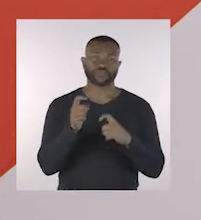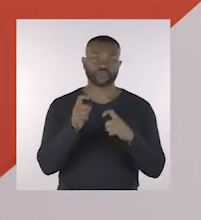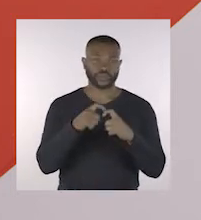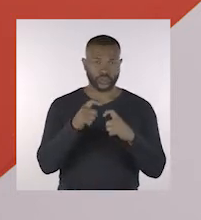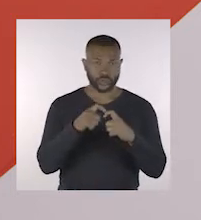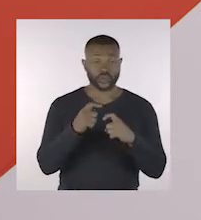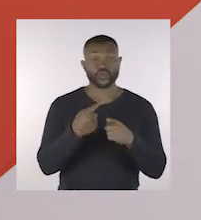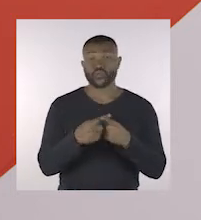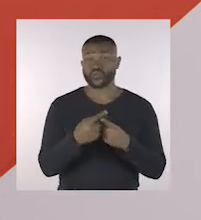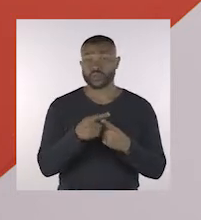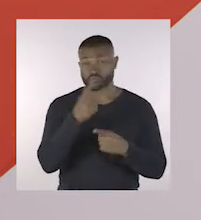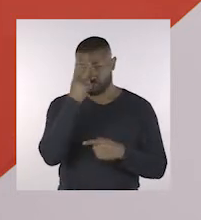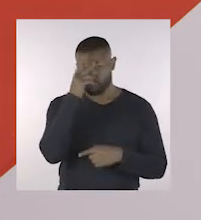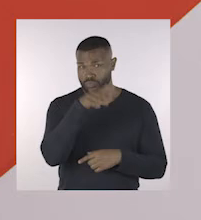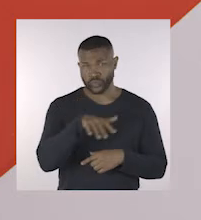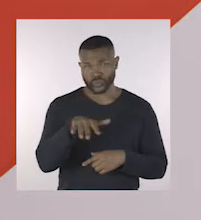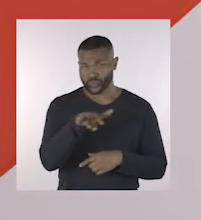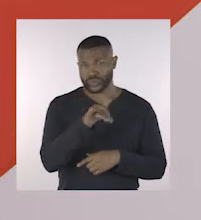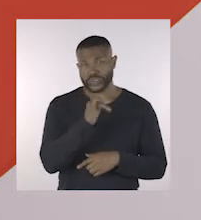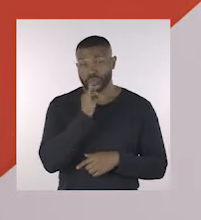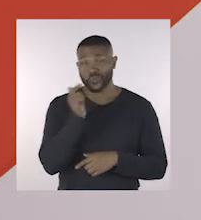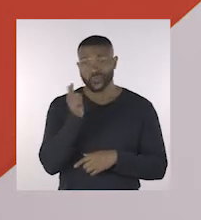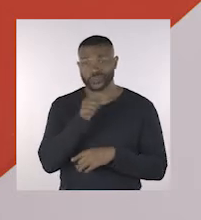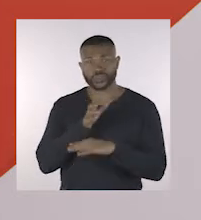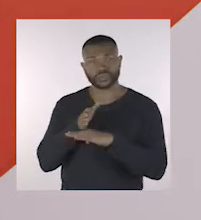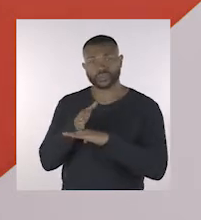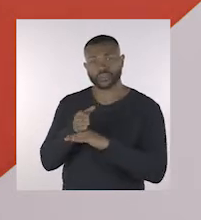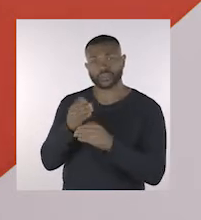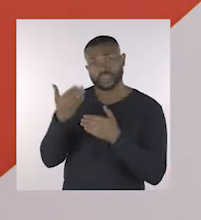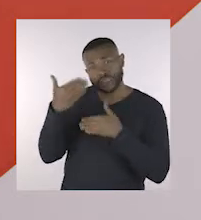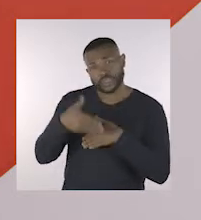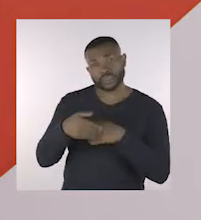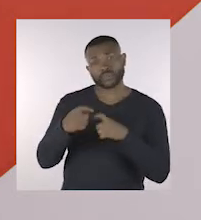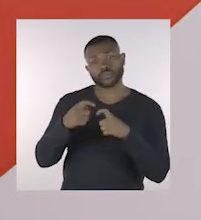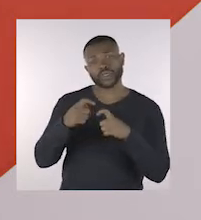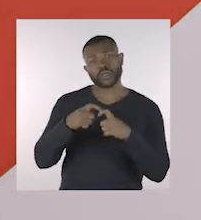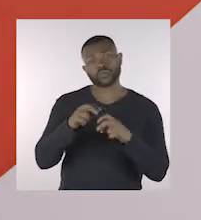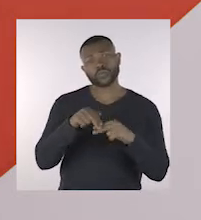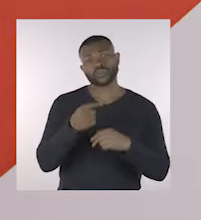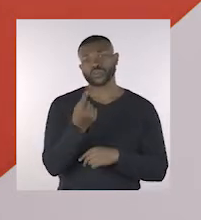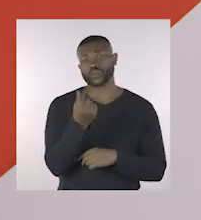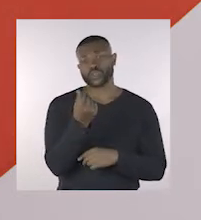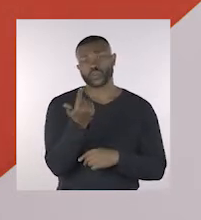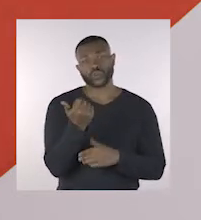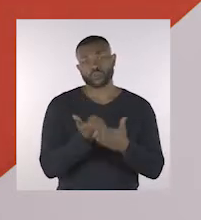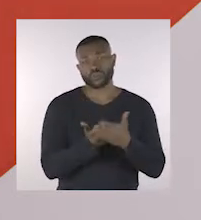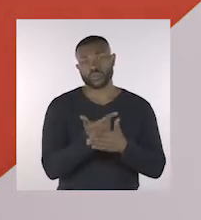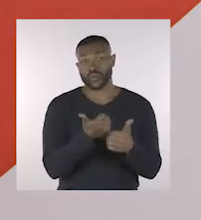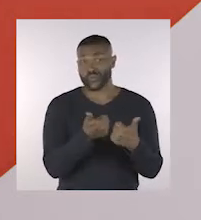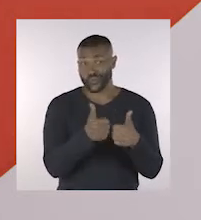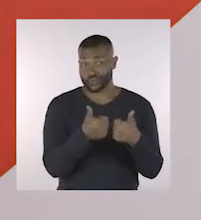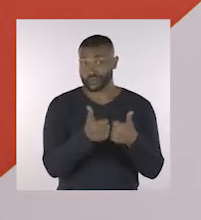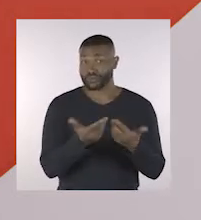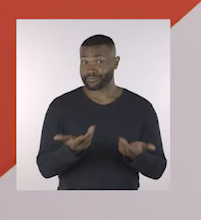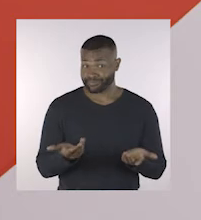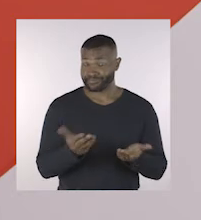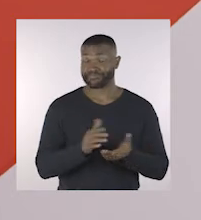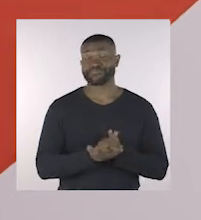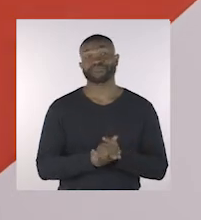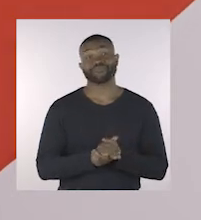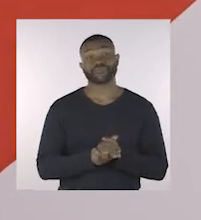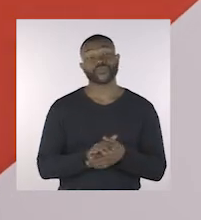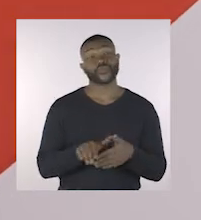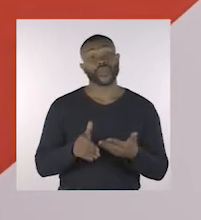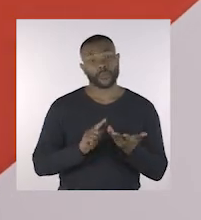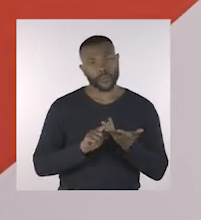essas intervenções porque tem muita gente que não consegue fazer esses exames porque não tem dinheiro para pagar a passagem